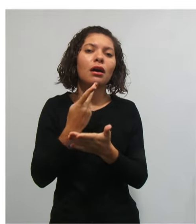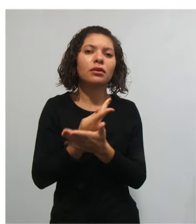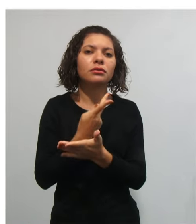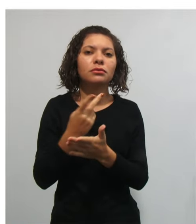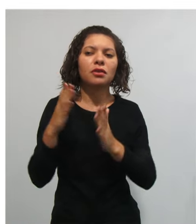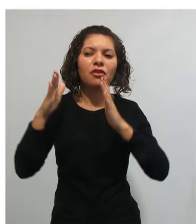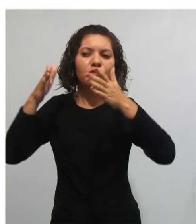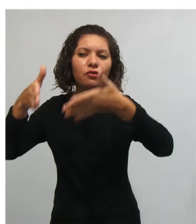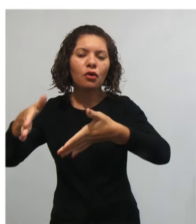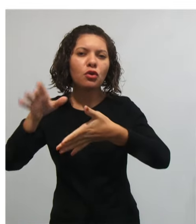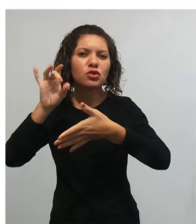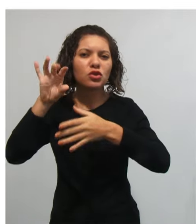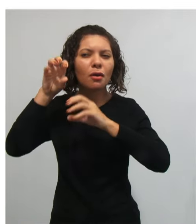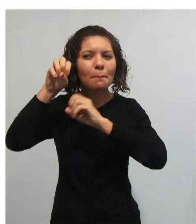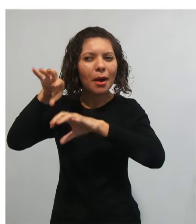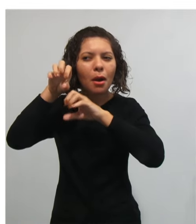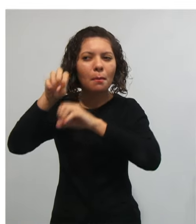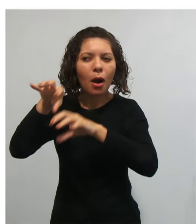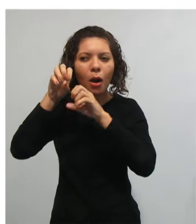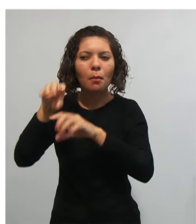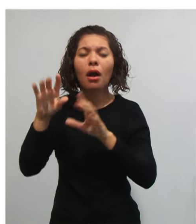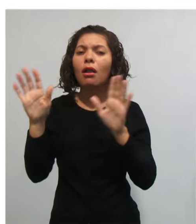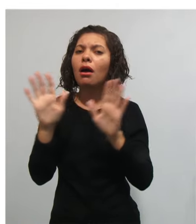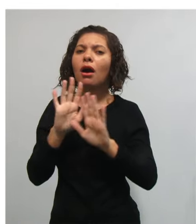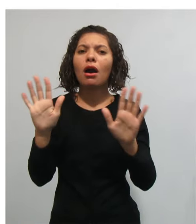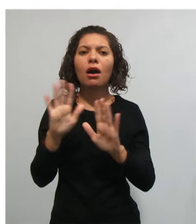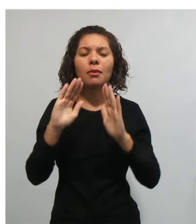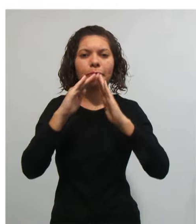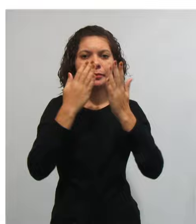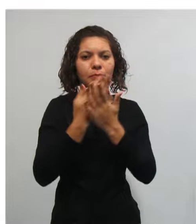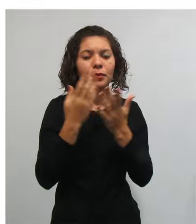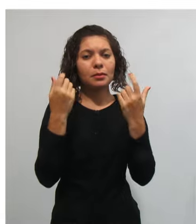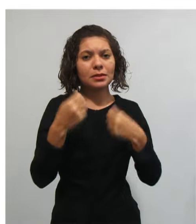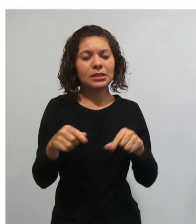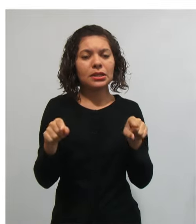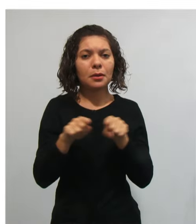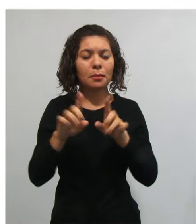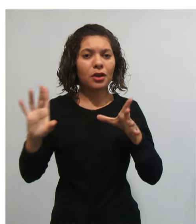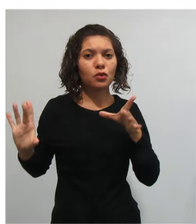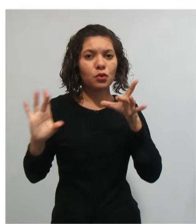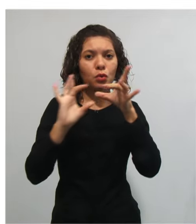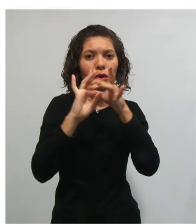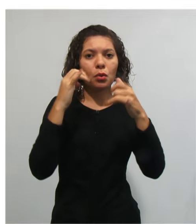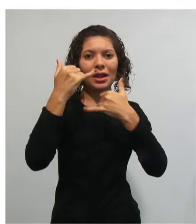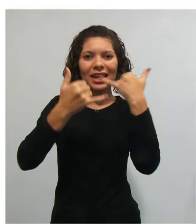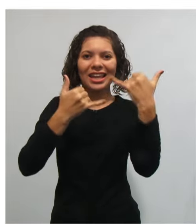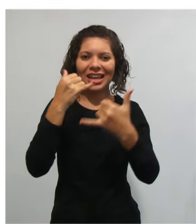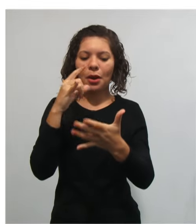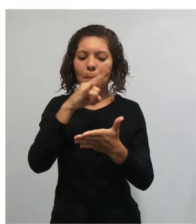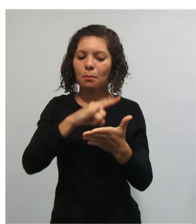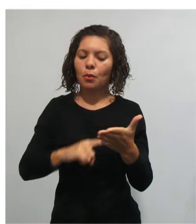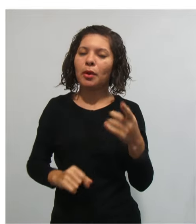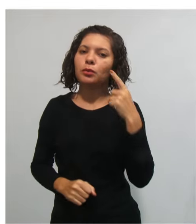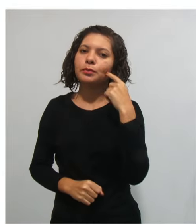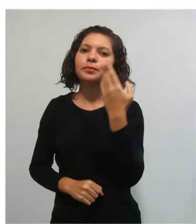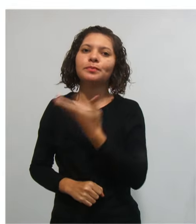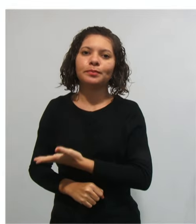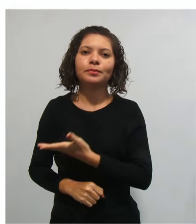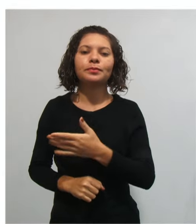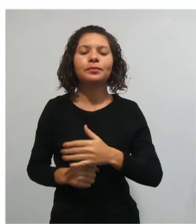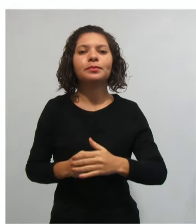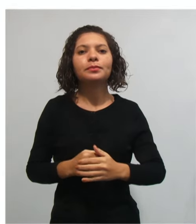mecânica e não na na no desenvolvimento da criança uma escola como essa ela não está seguindo a orientação da